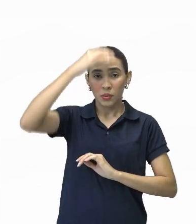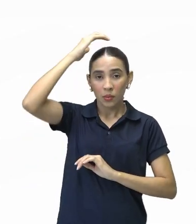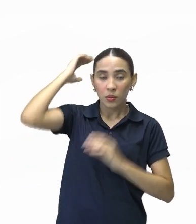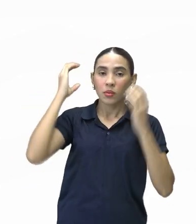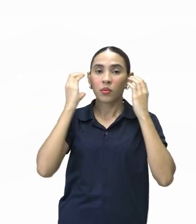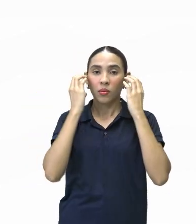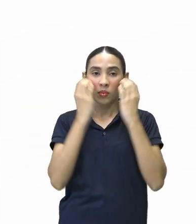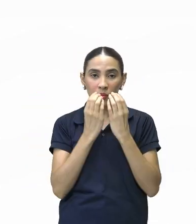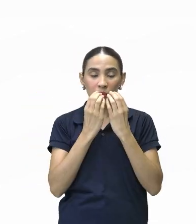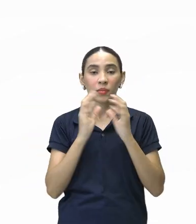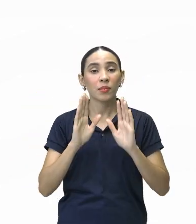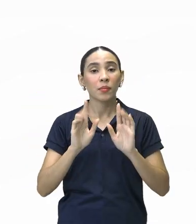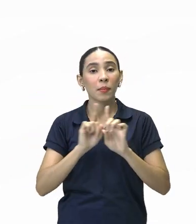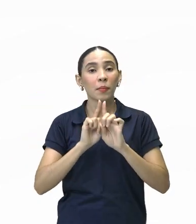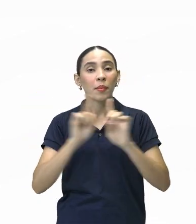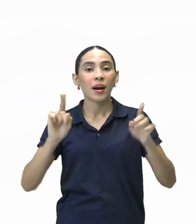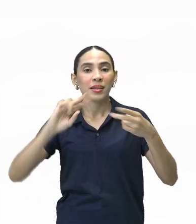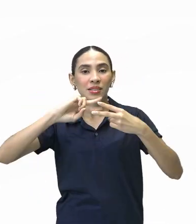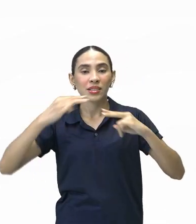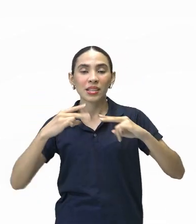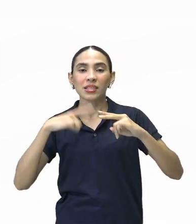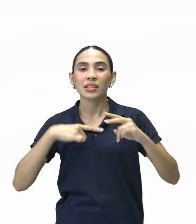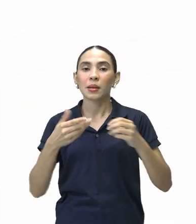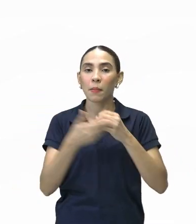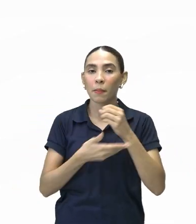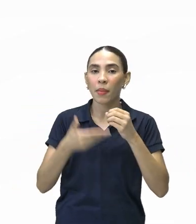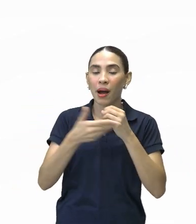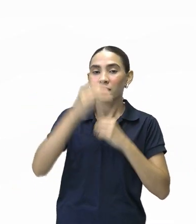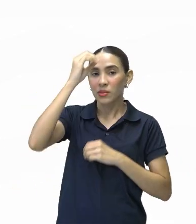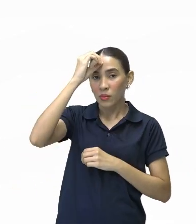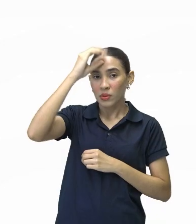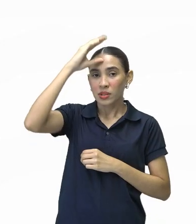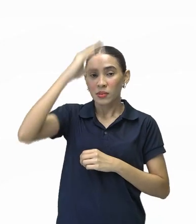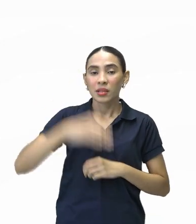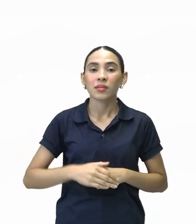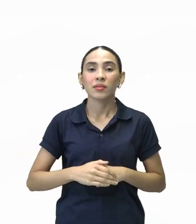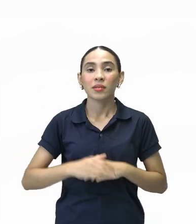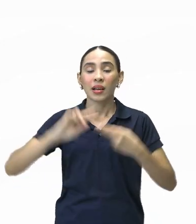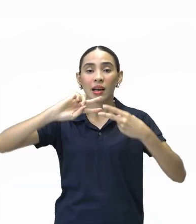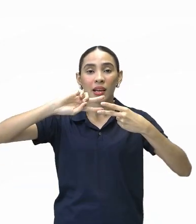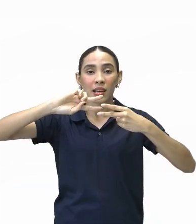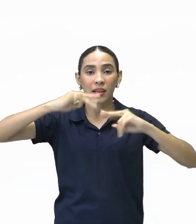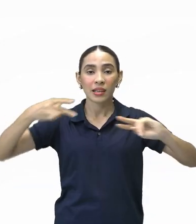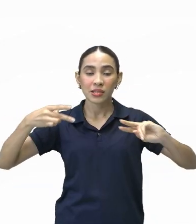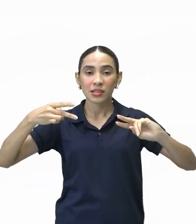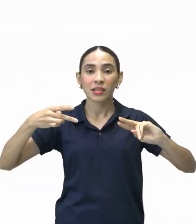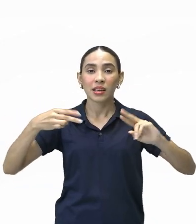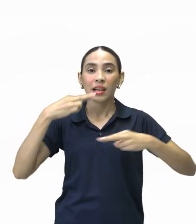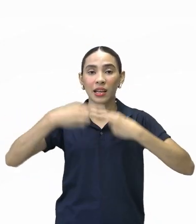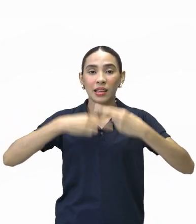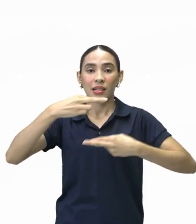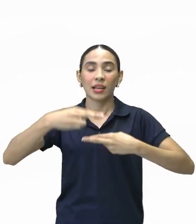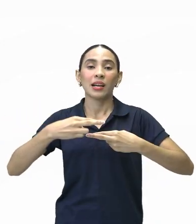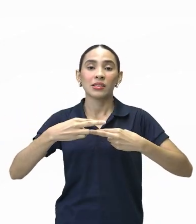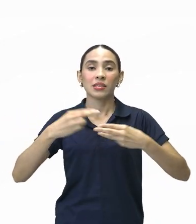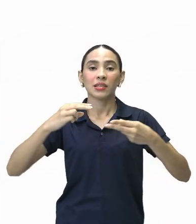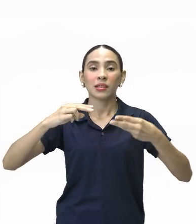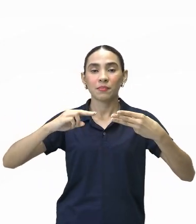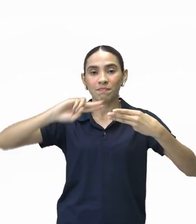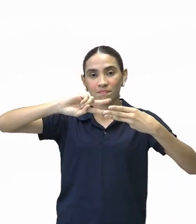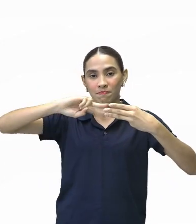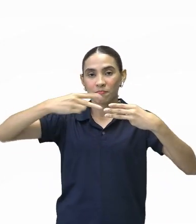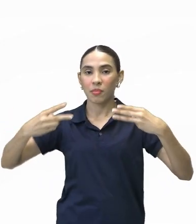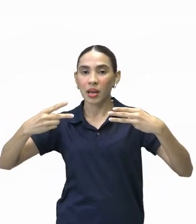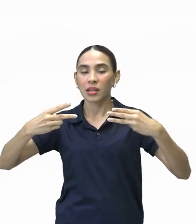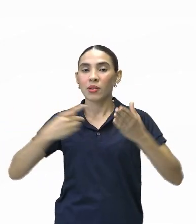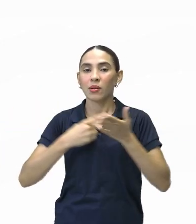Darwin. A genética está baseada aí nos conhecimentos da hereditariedade que o Mendel trouxe a partir